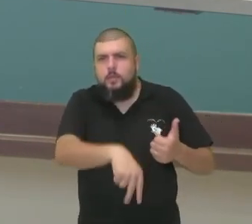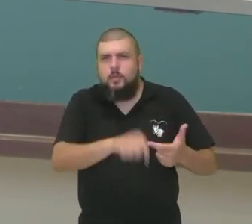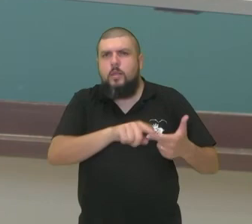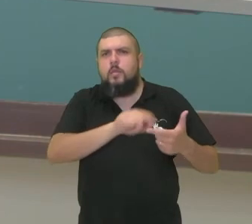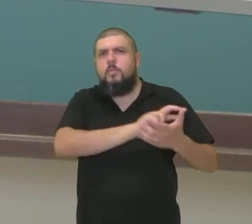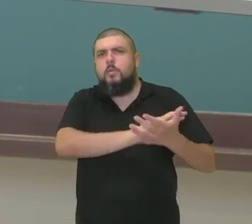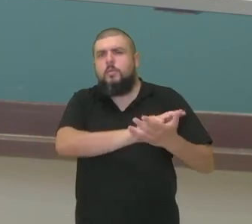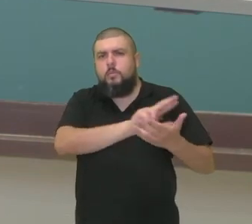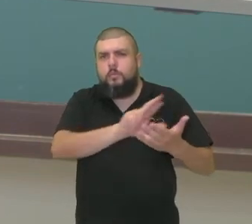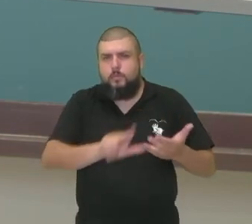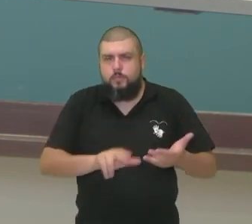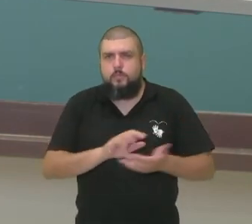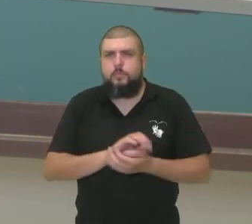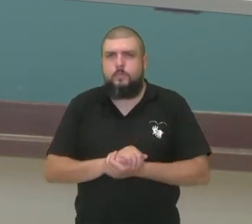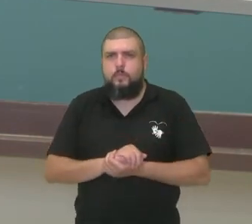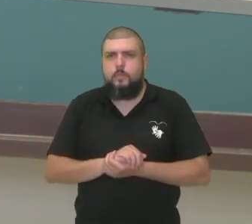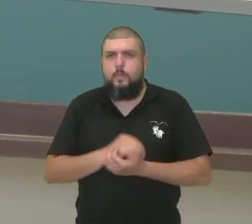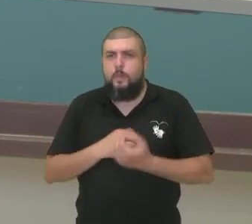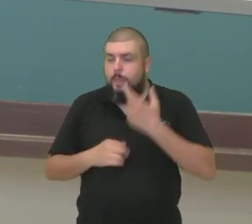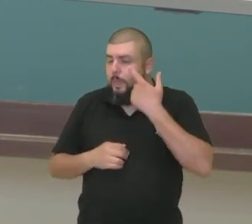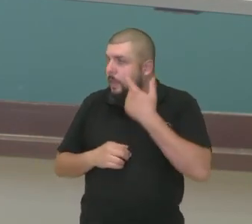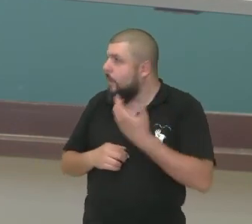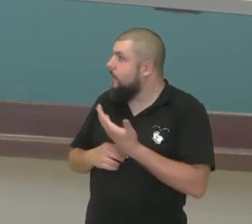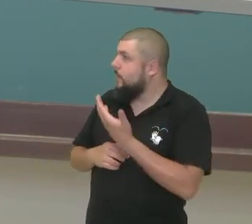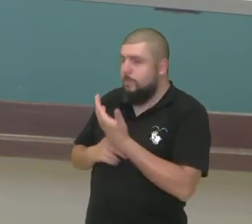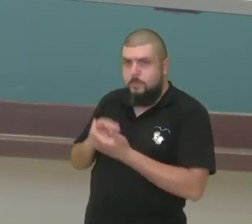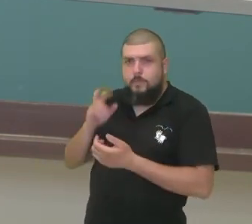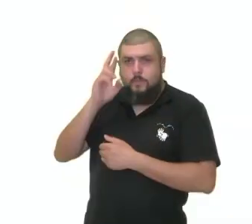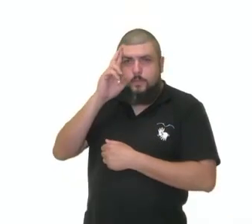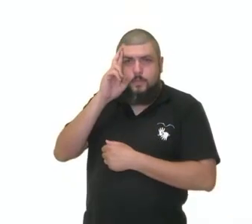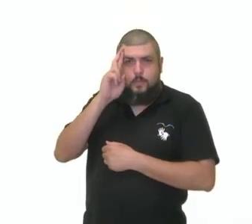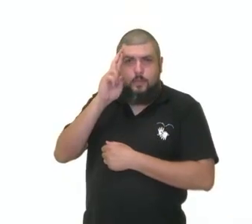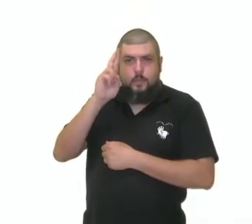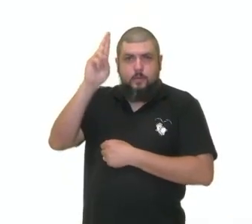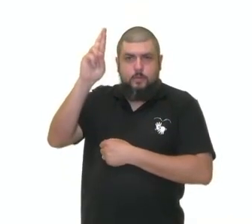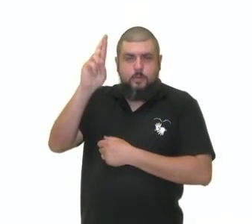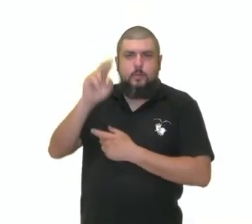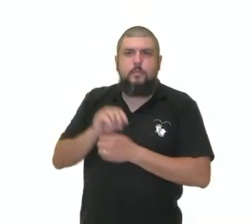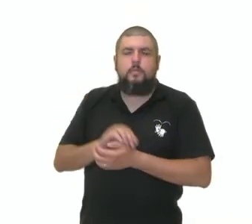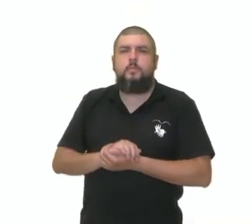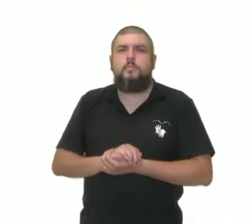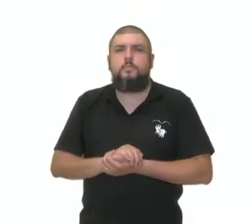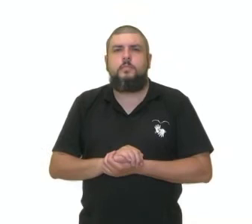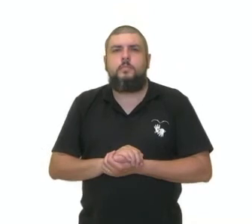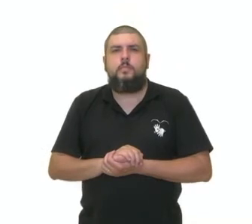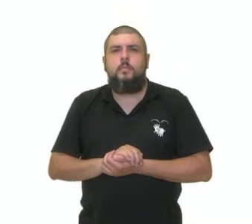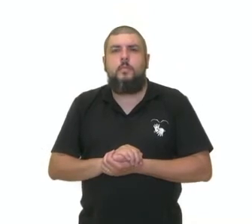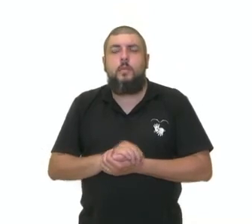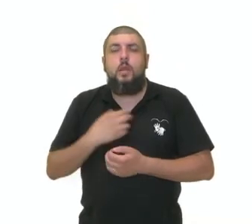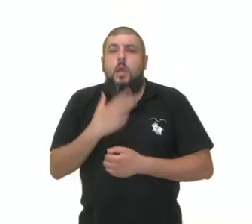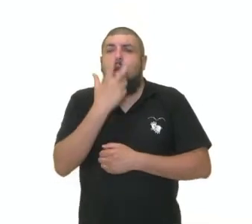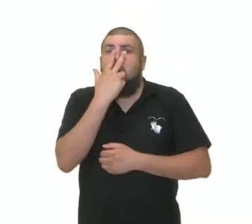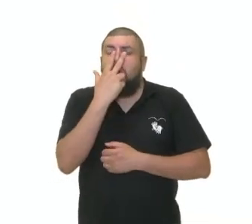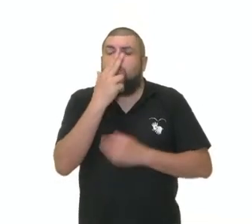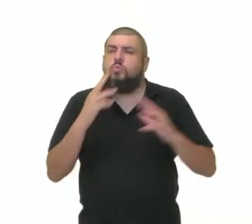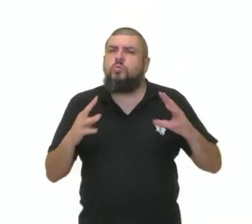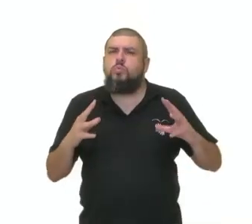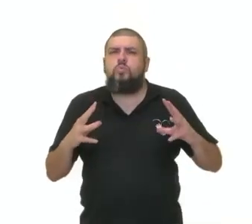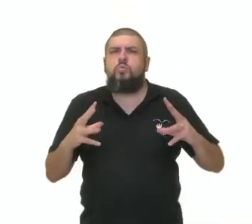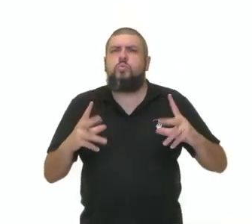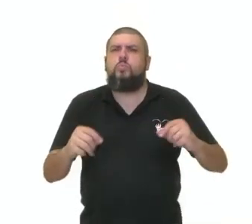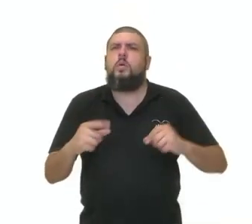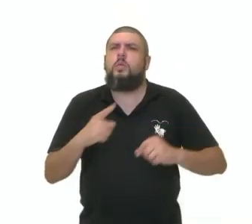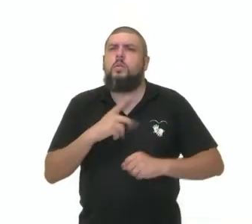e outras formas de budismo. E o Dalai Lama diz que acho que todo ser humano tem a responsabilidade de melhorar